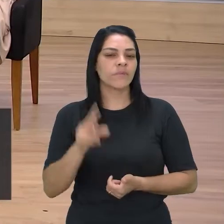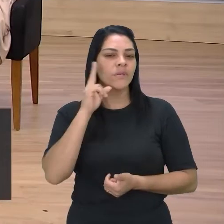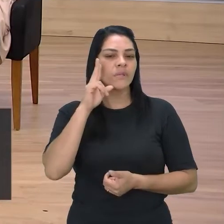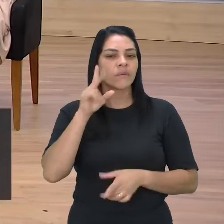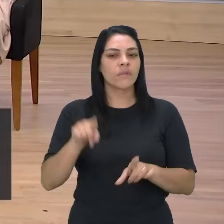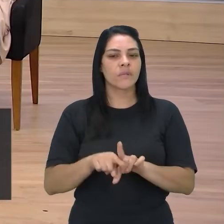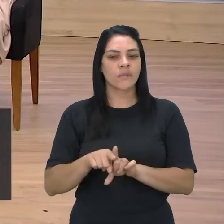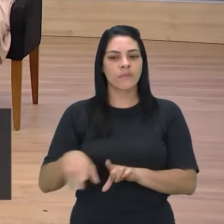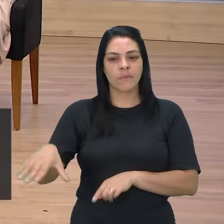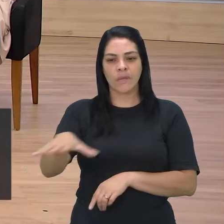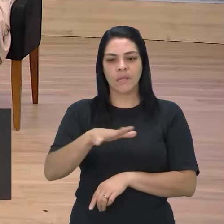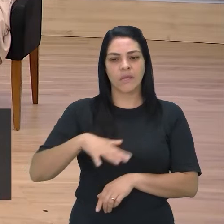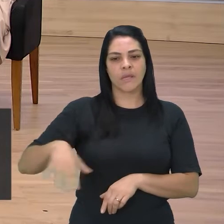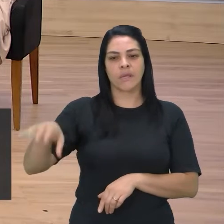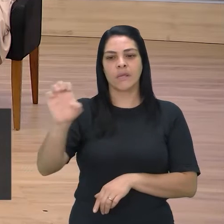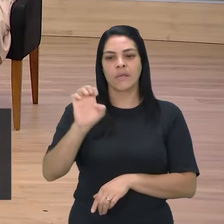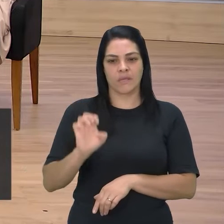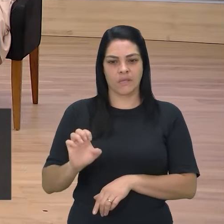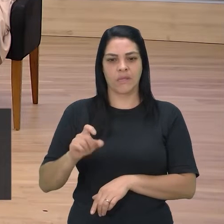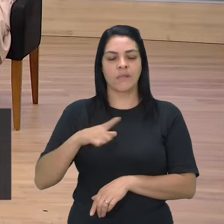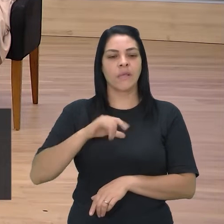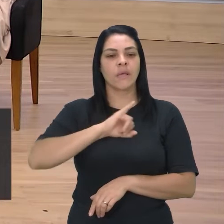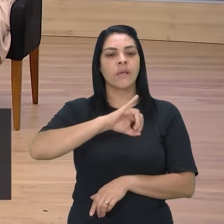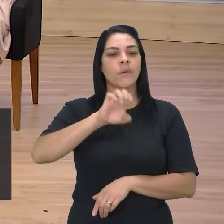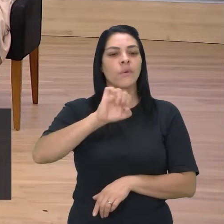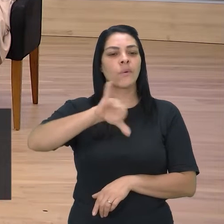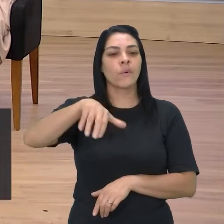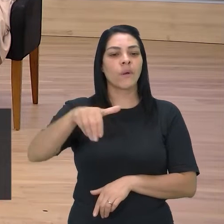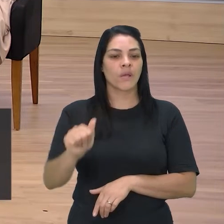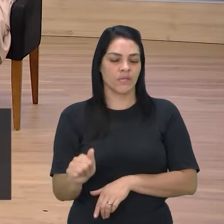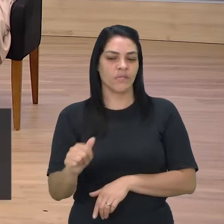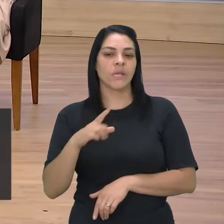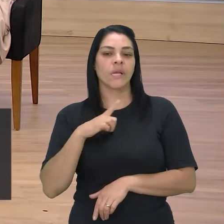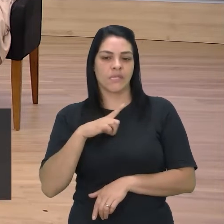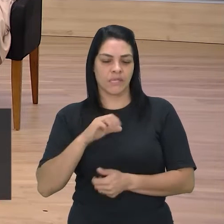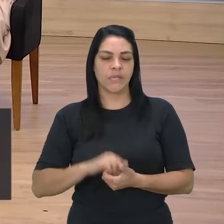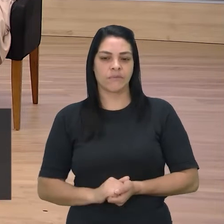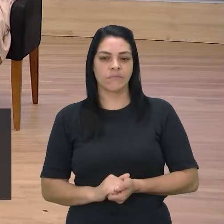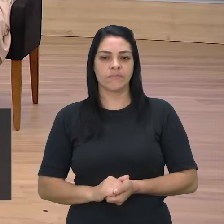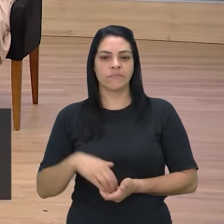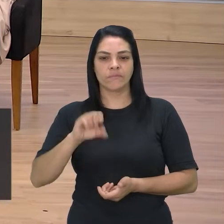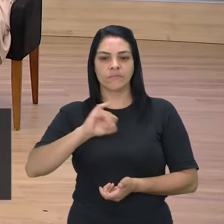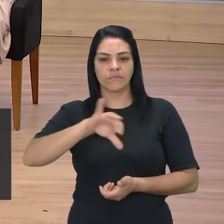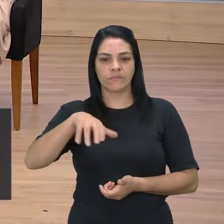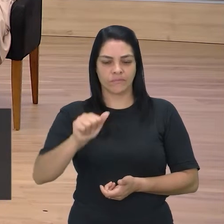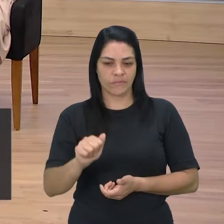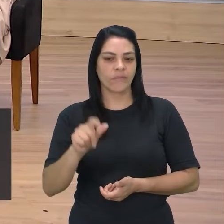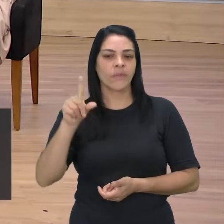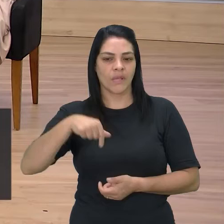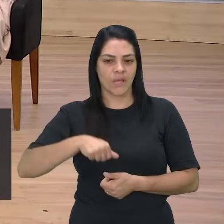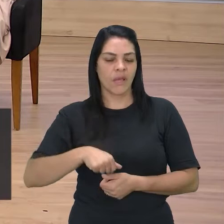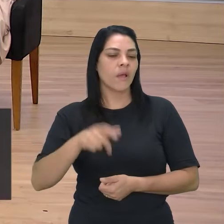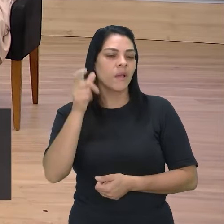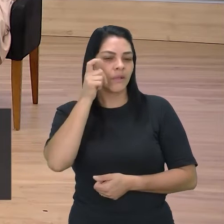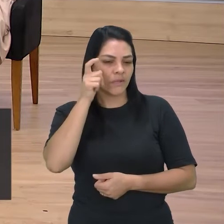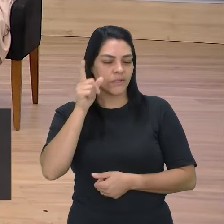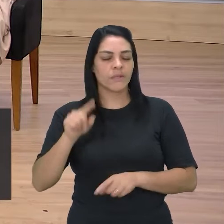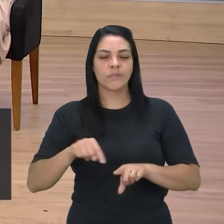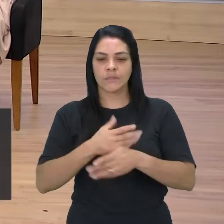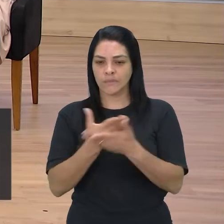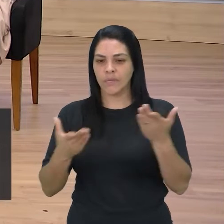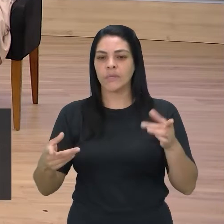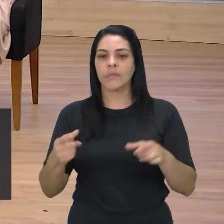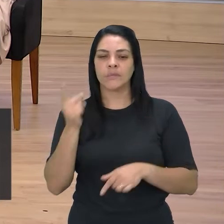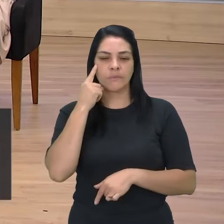nossa rede, a gente tem o EJA, né, Terezinha? Tem o EJA. É uma questão interessante a se pensar também. Muito. A